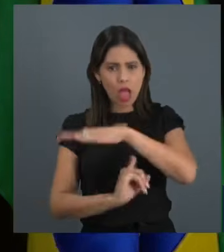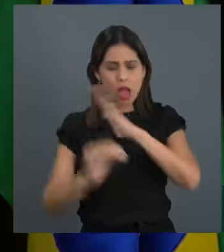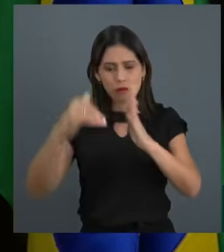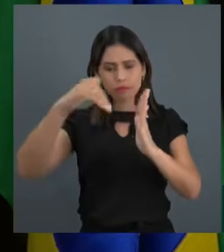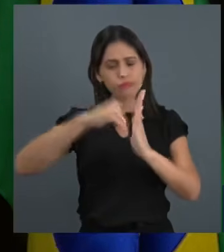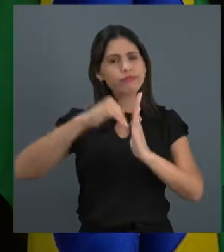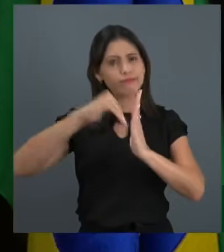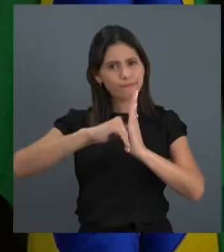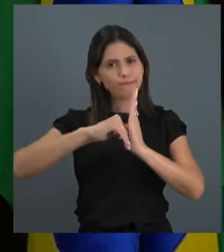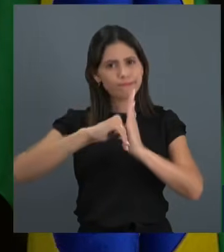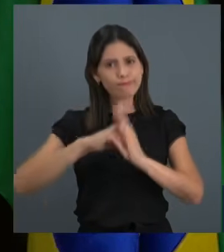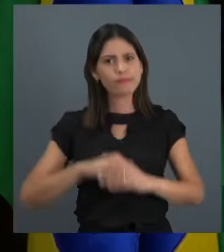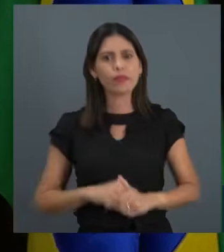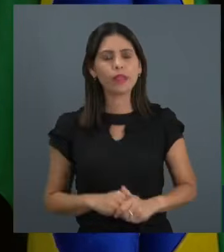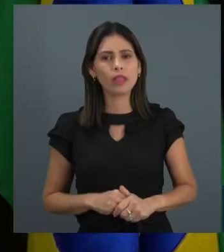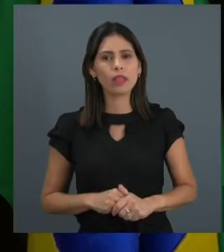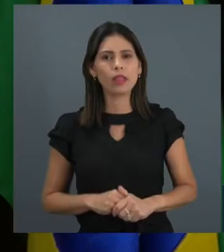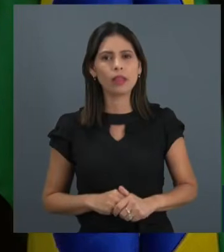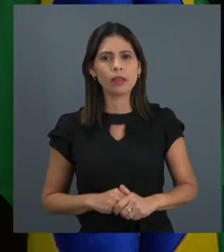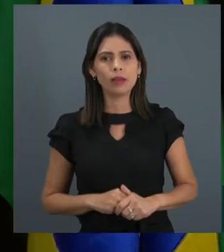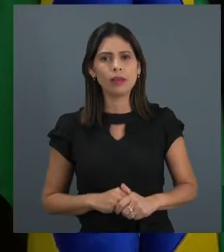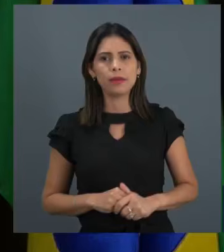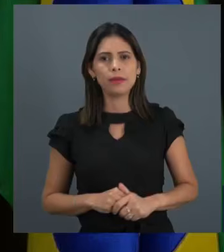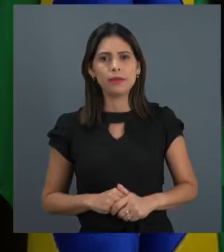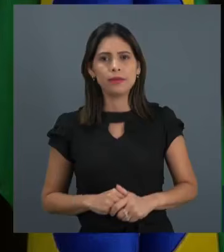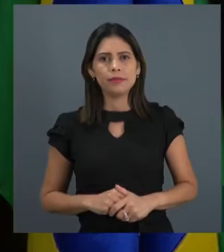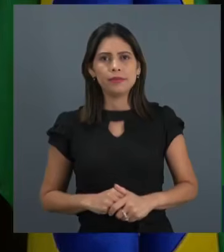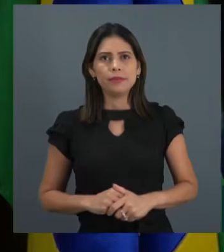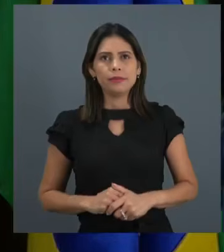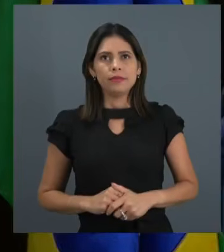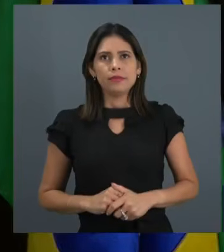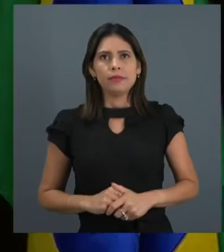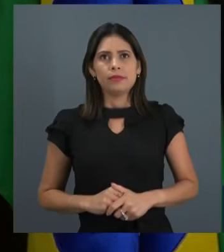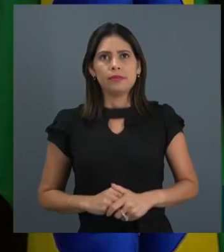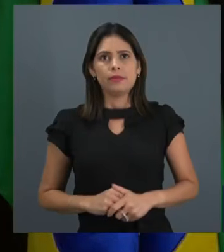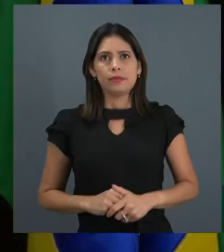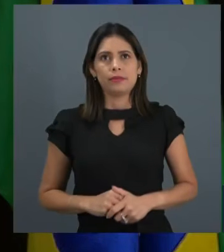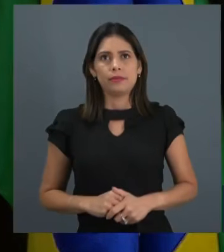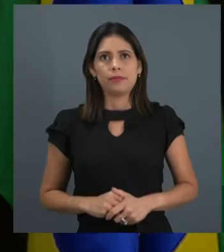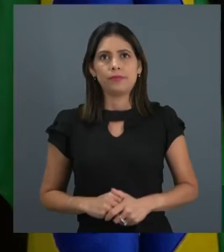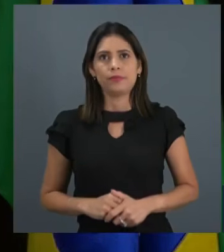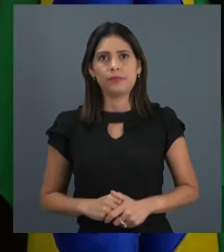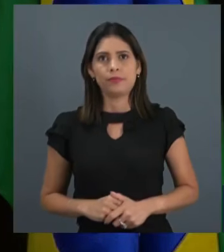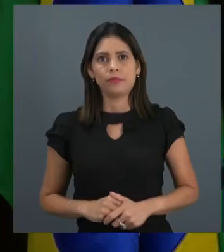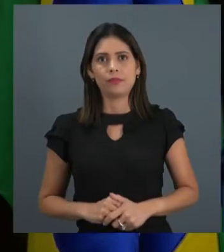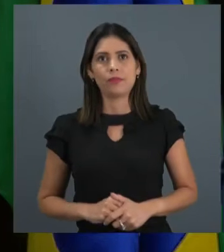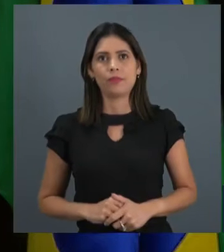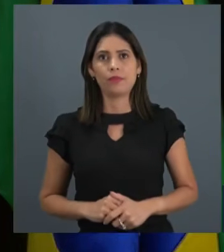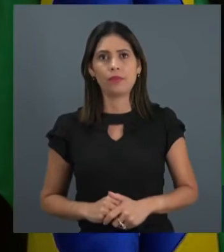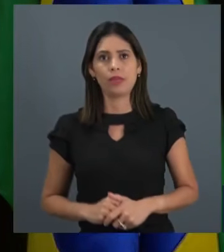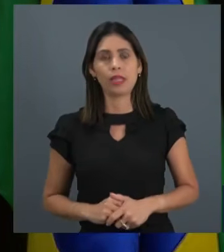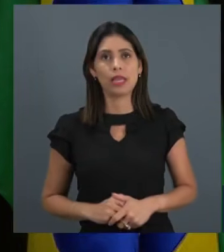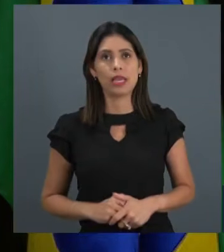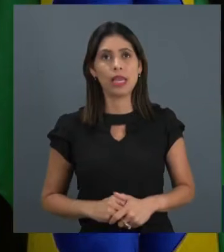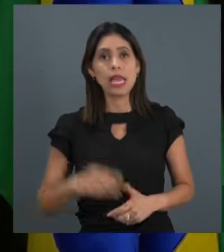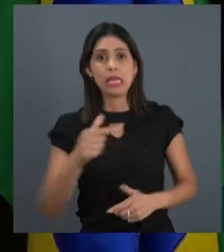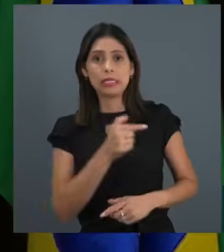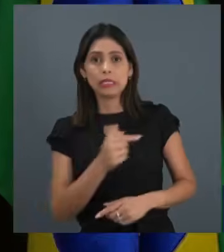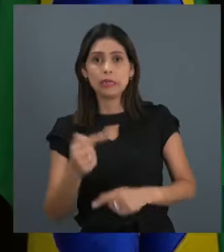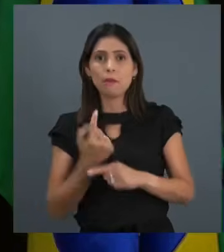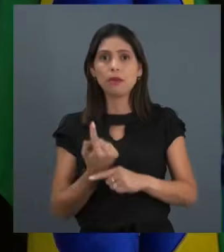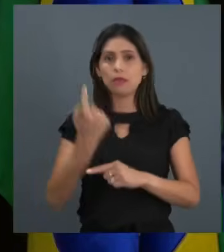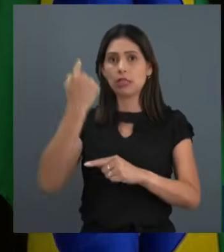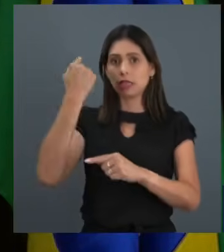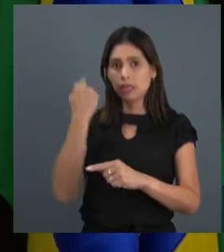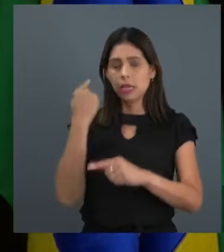República. Olha, eu disse aqui há pouco tempo atrás, algumas semanas, que